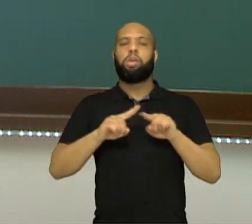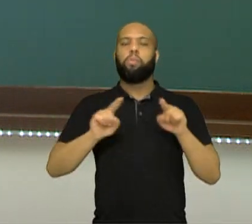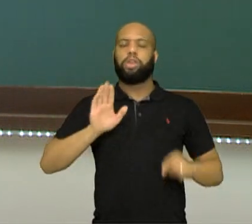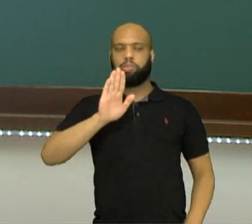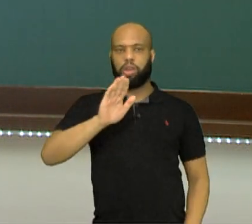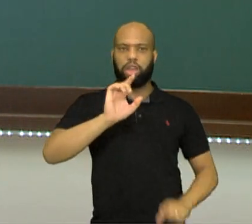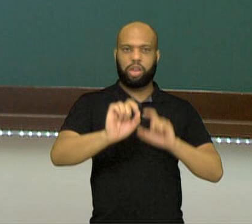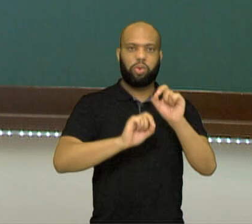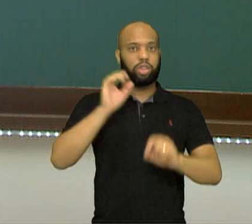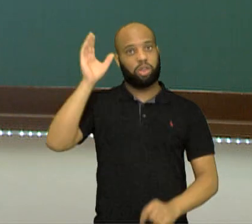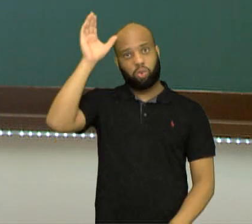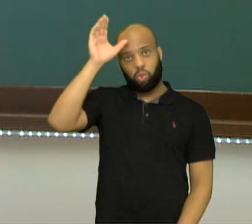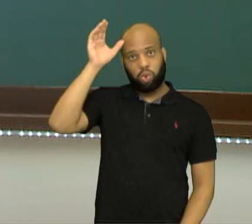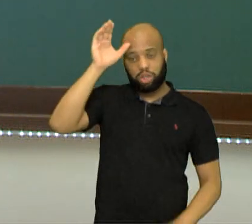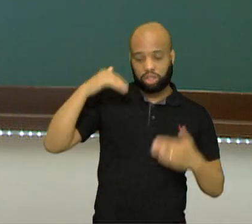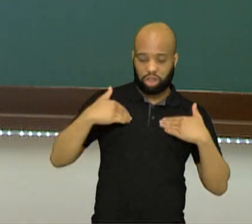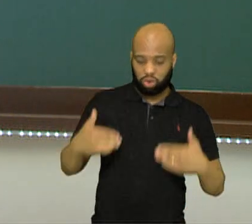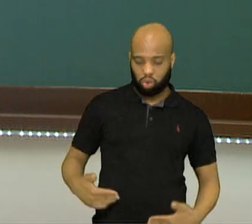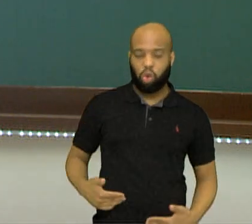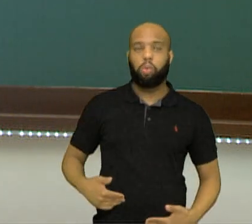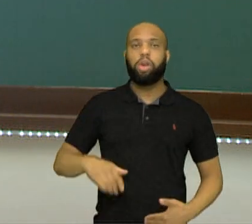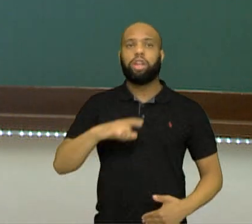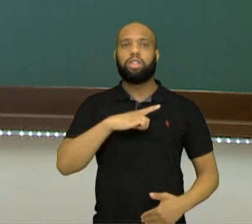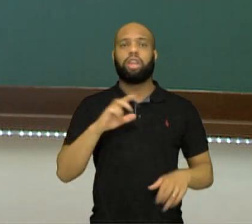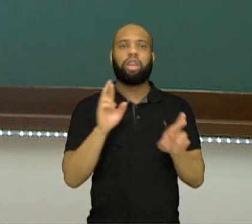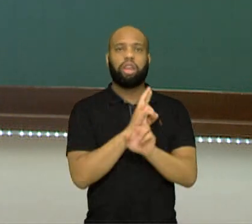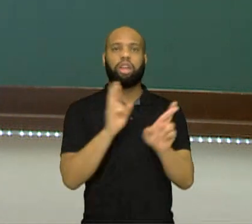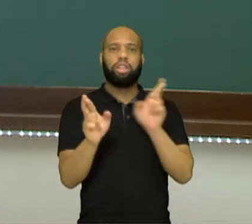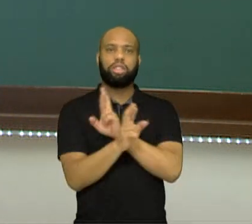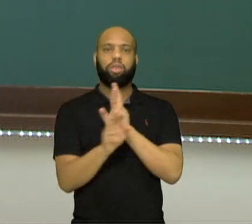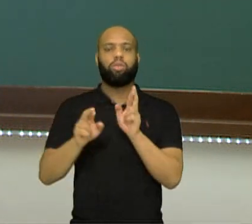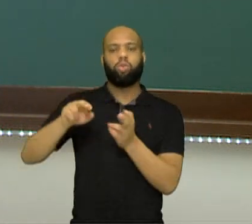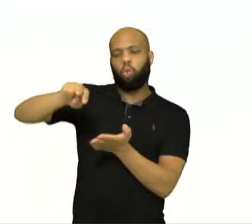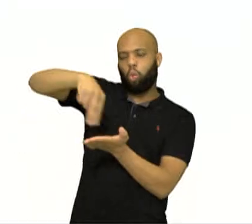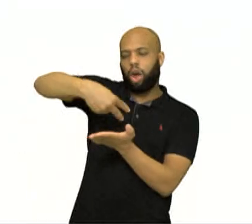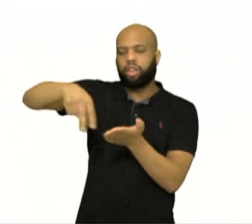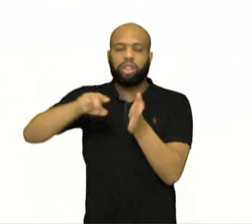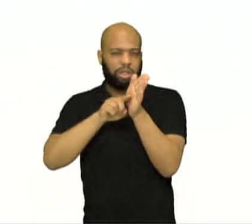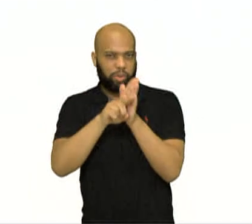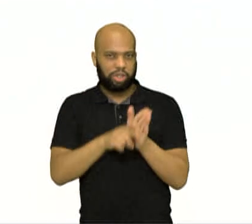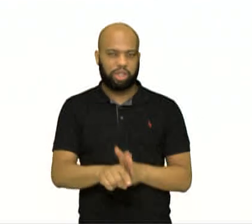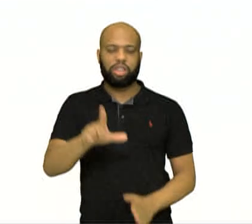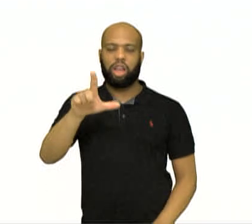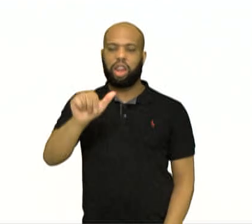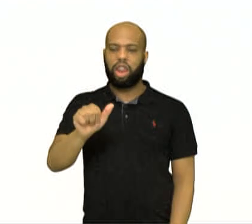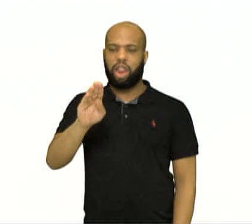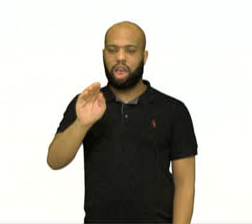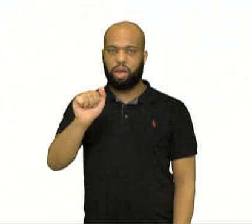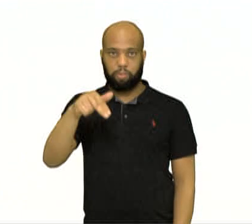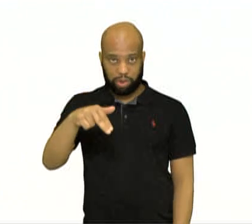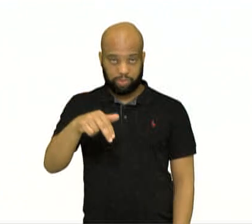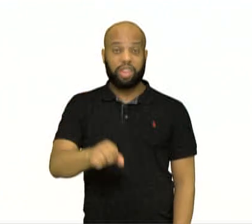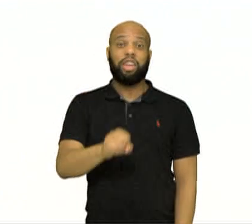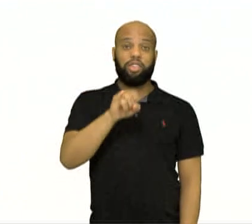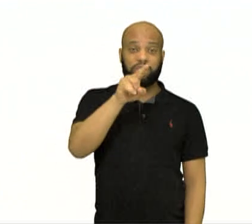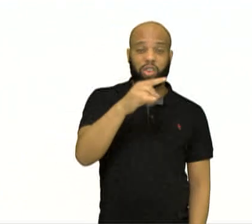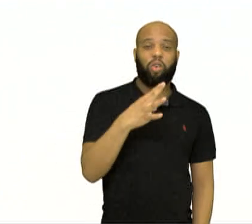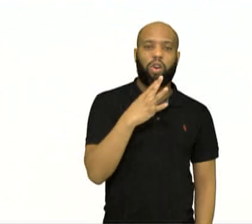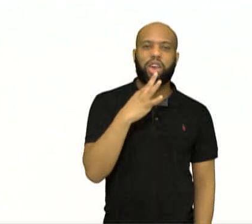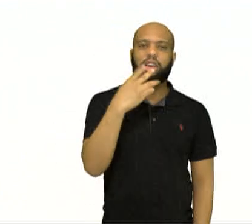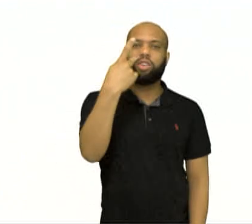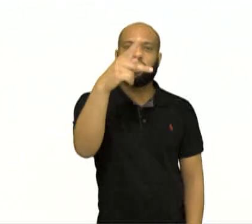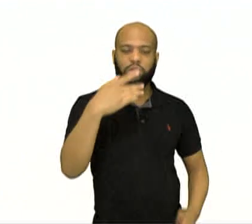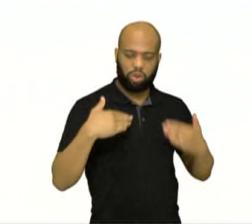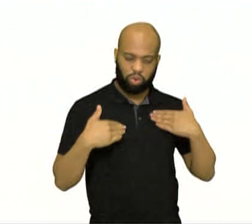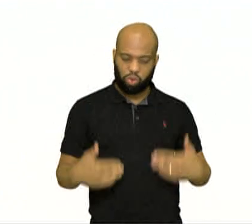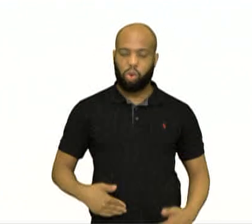consciência corporal tem a ver com os estudos de dança de Rudolf Laban? Quanto mais conhecemos nosso corpo, maiores são as possibilidades